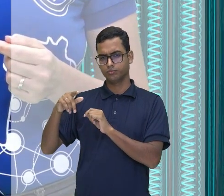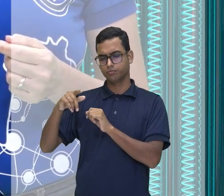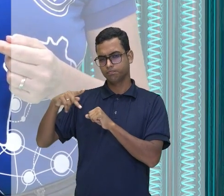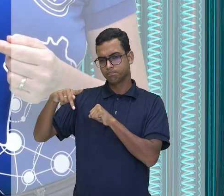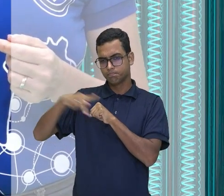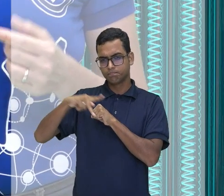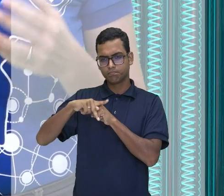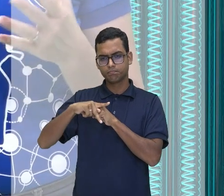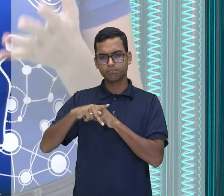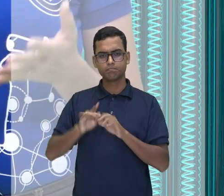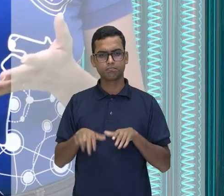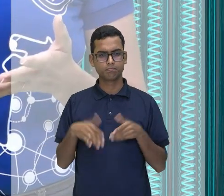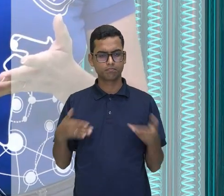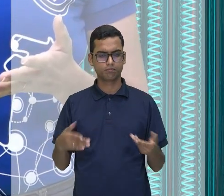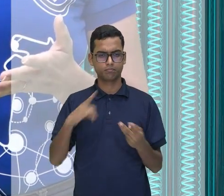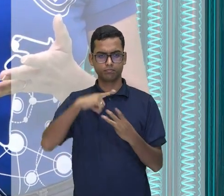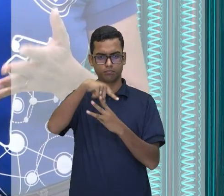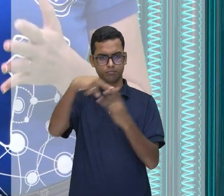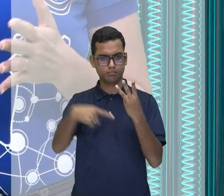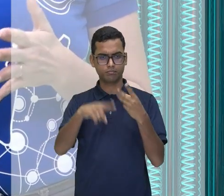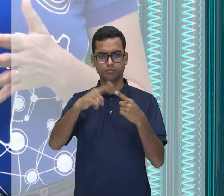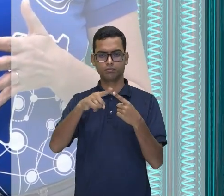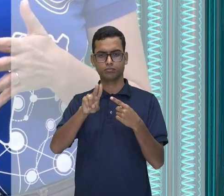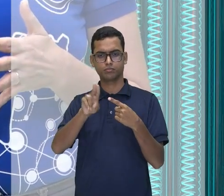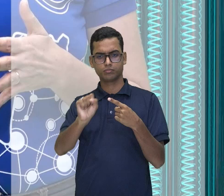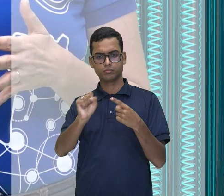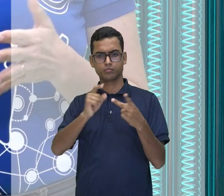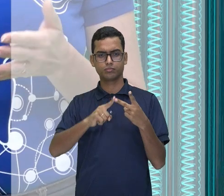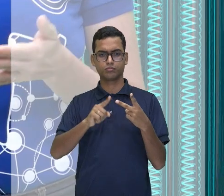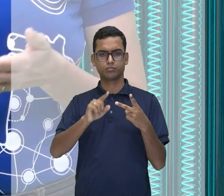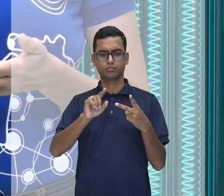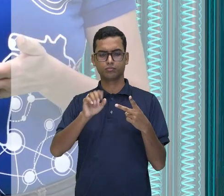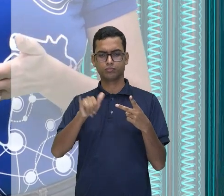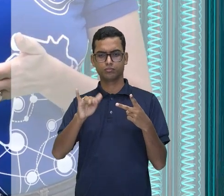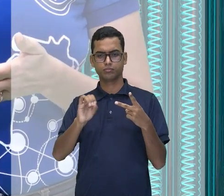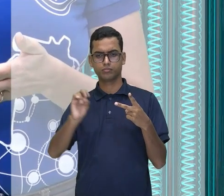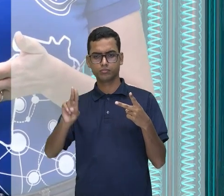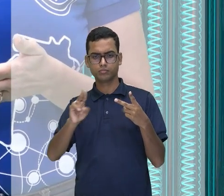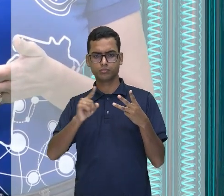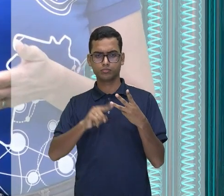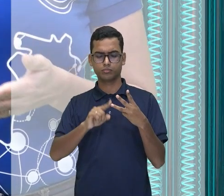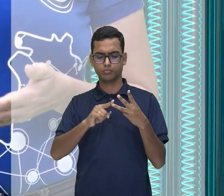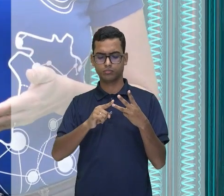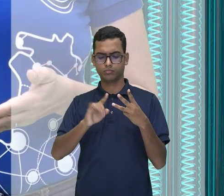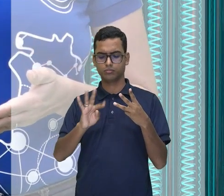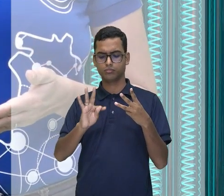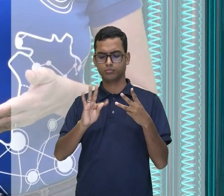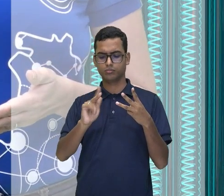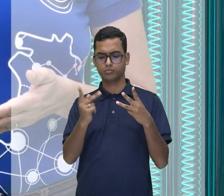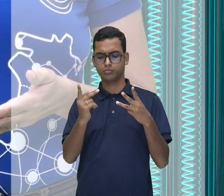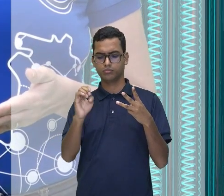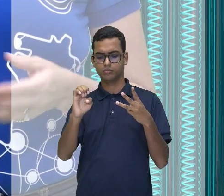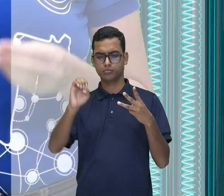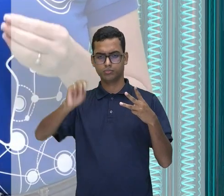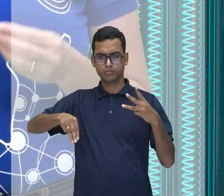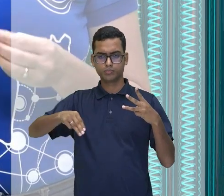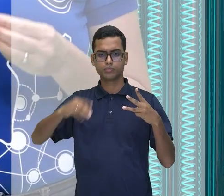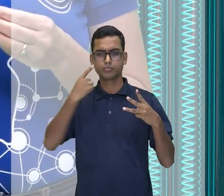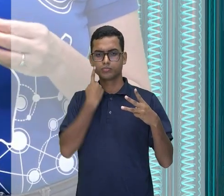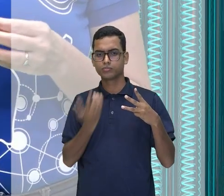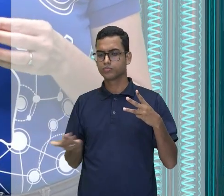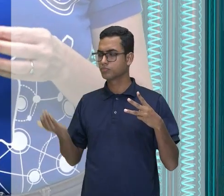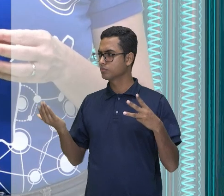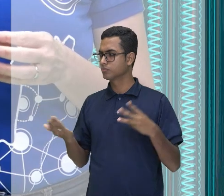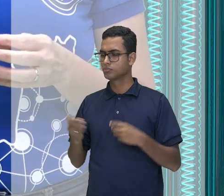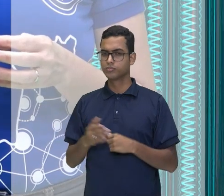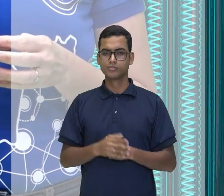plural? Esses três aqui, ó. As, you, them. E a minha frase é o seguinte: